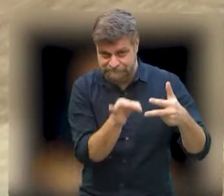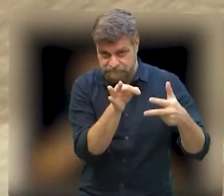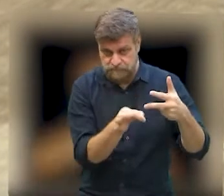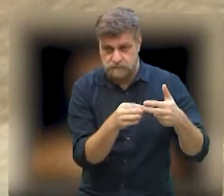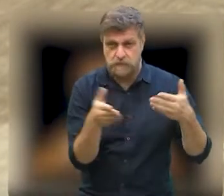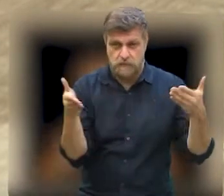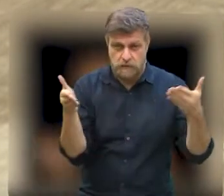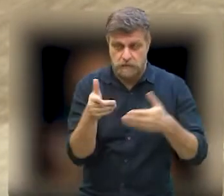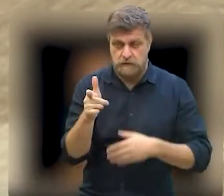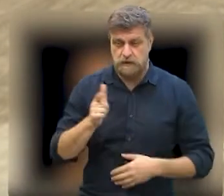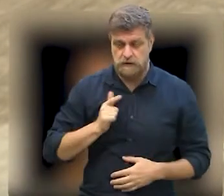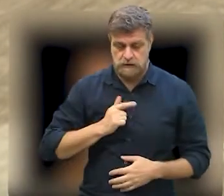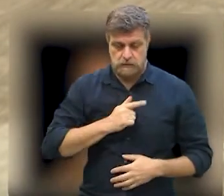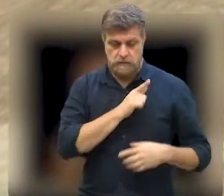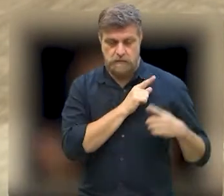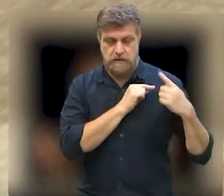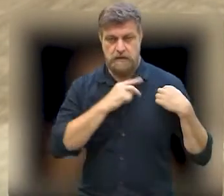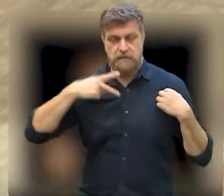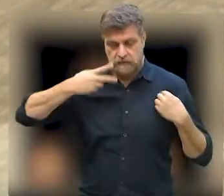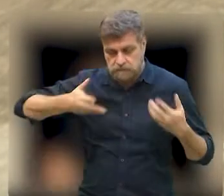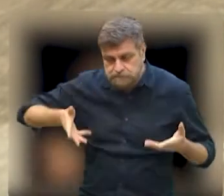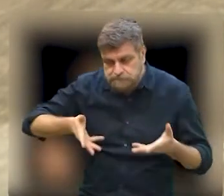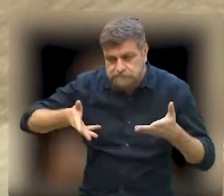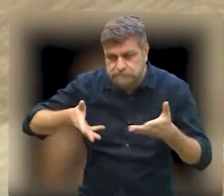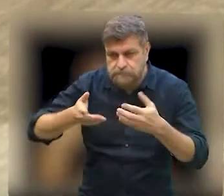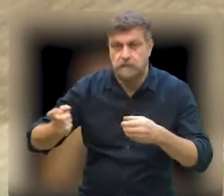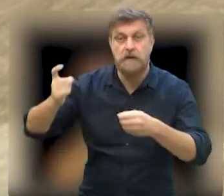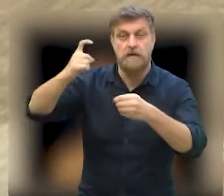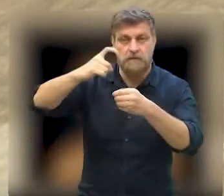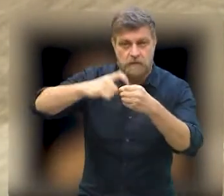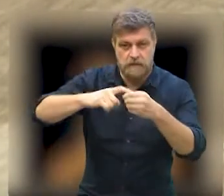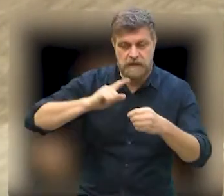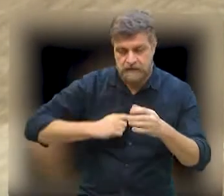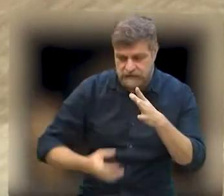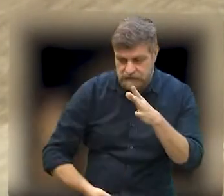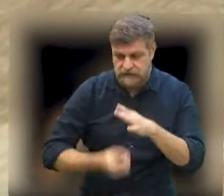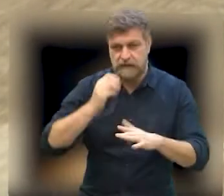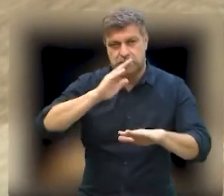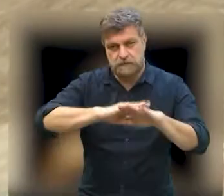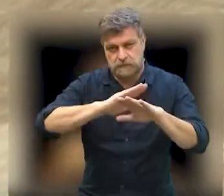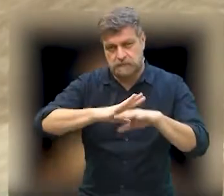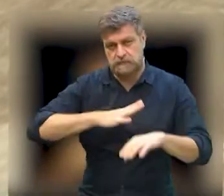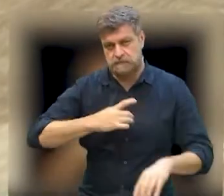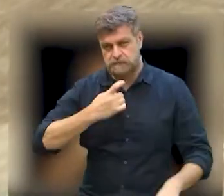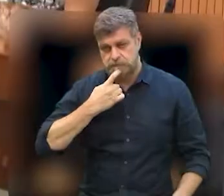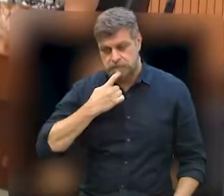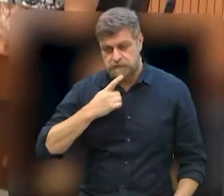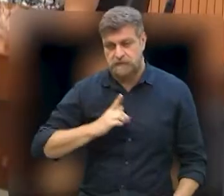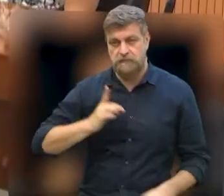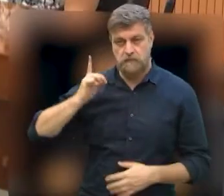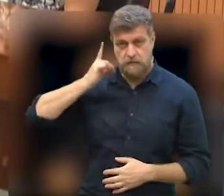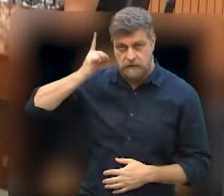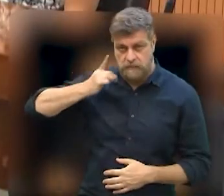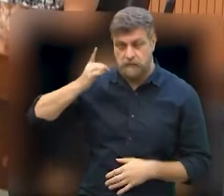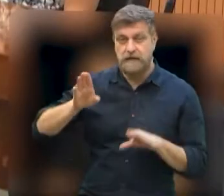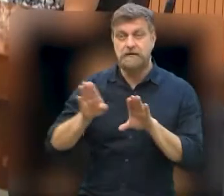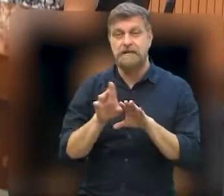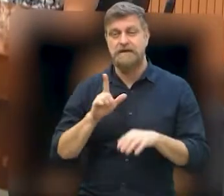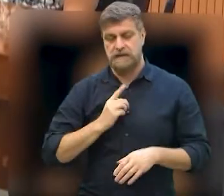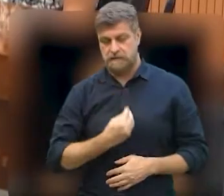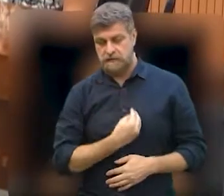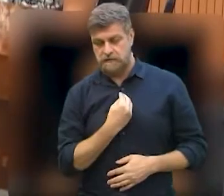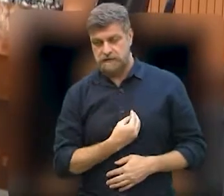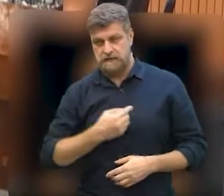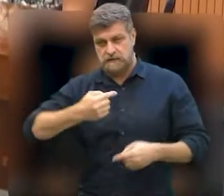judicialização. Né? Mas hoje, incentivado pelo Major Jaime, o objetivo é retomar isso e, de fato, implementar dentro do município. Além do deputado,